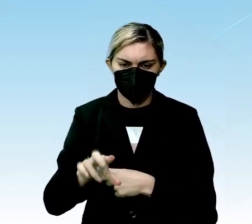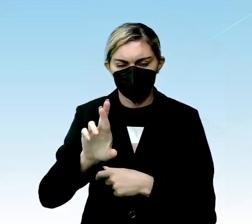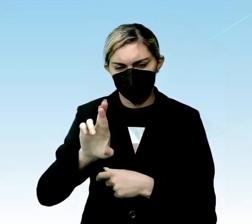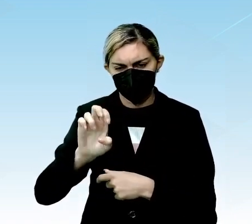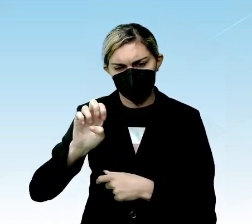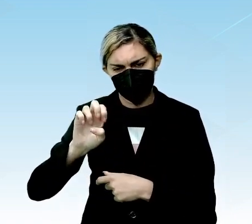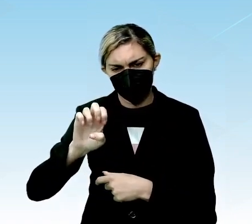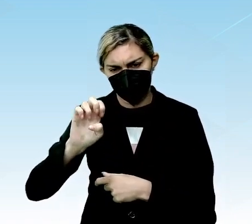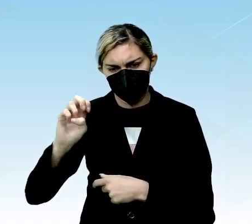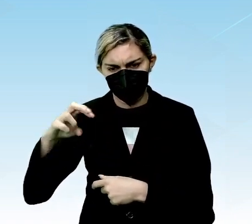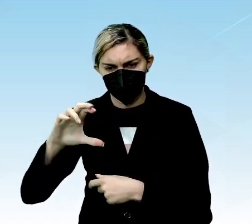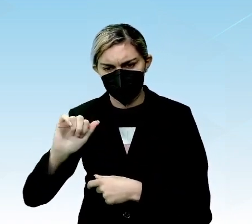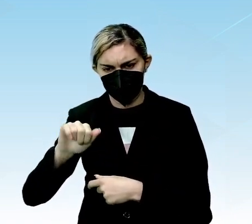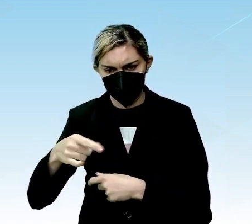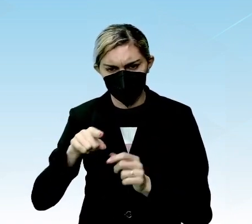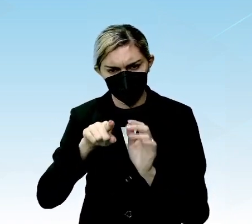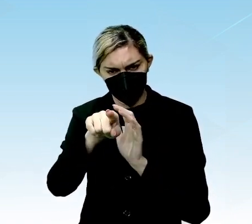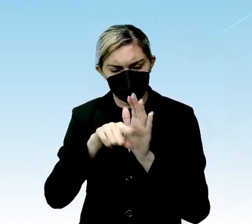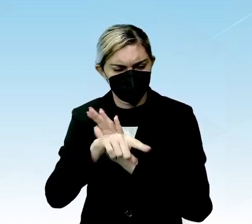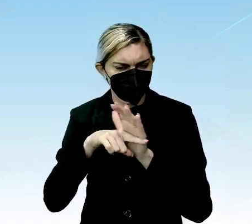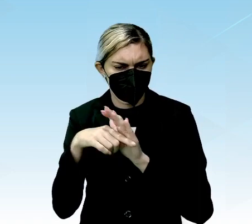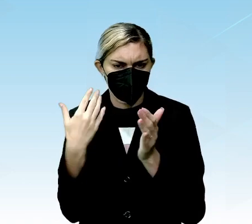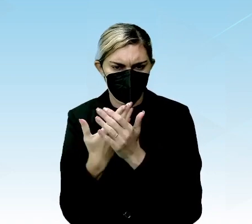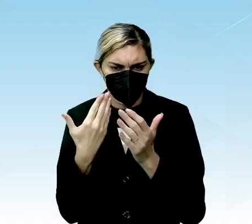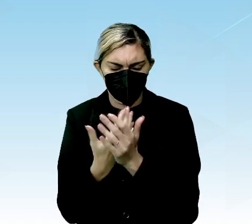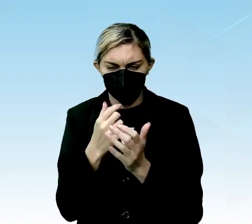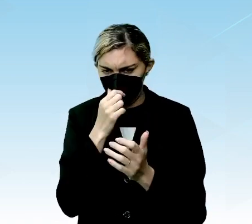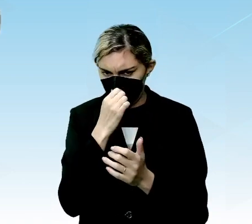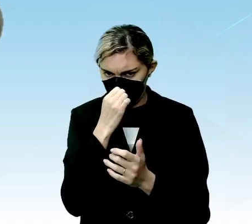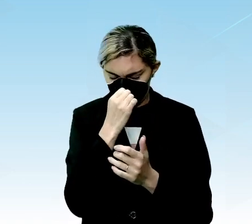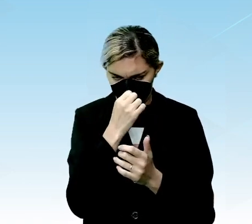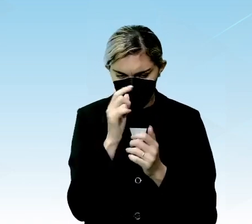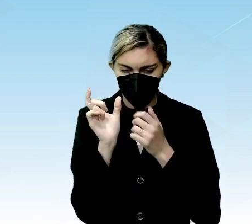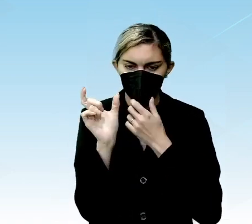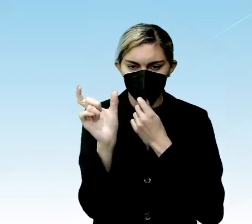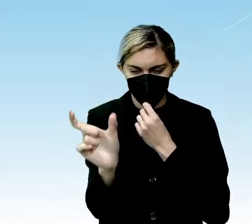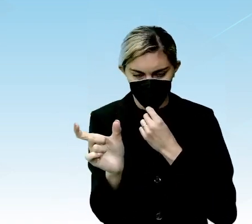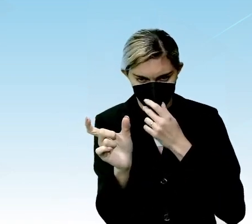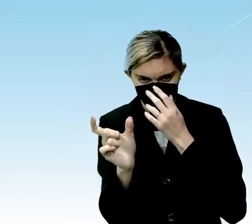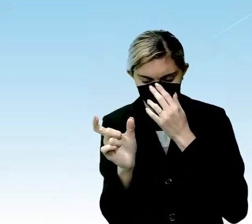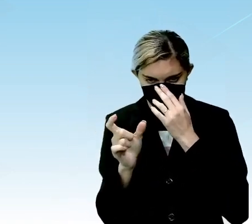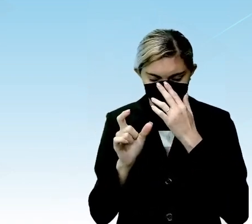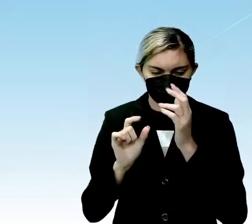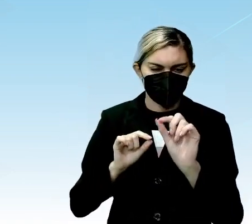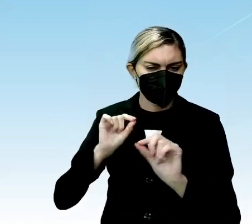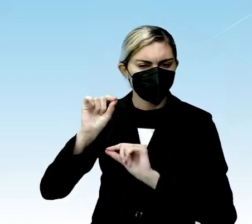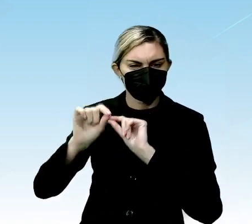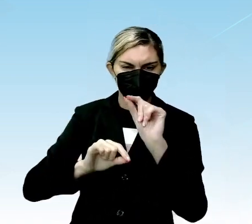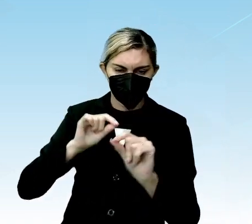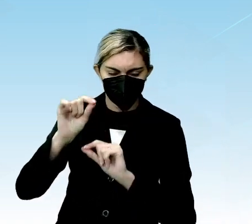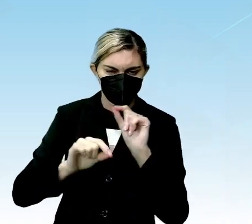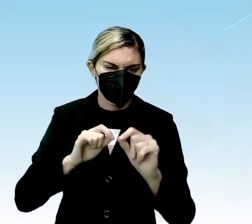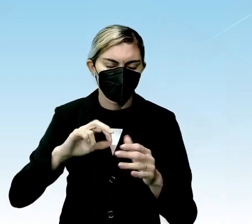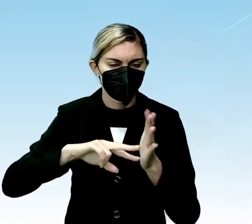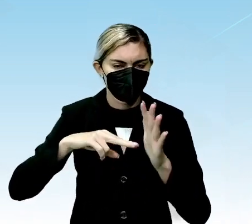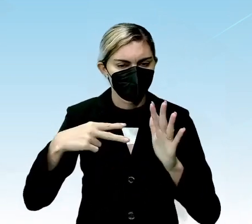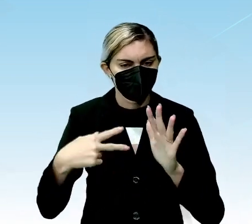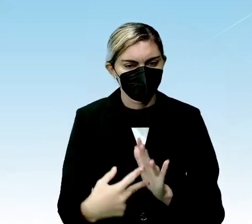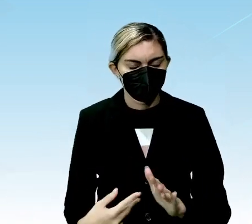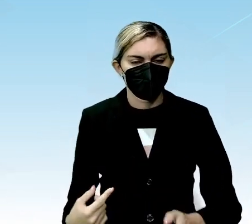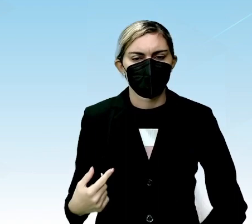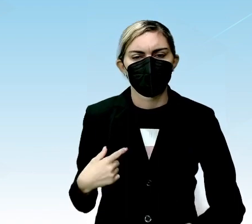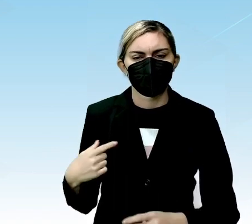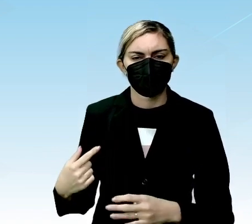você, estudante, fazer uma pesquisa sobre essa palavra, sobre reencarnação, o que é que ela denota, o que é que ela